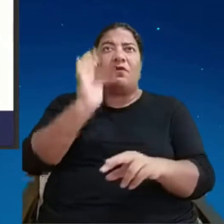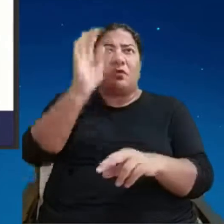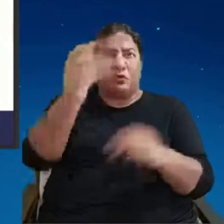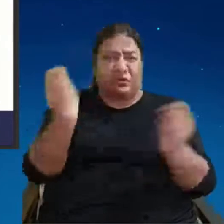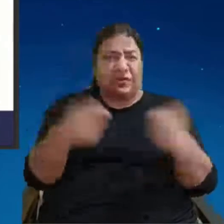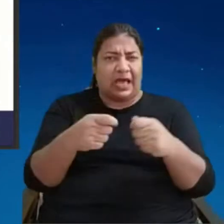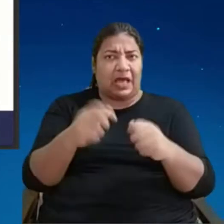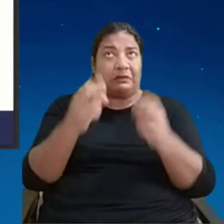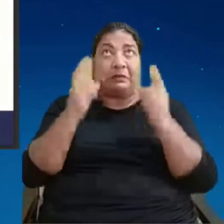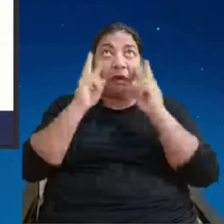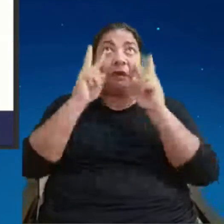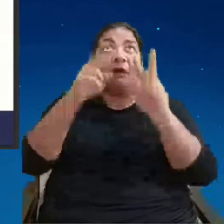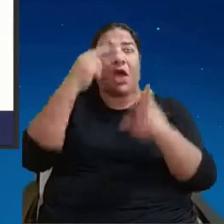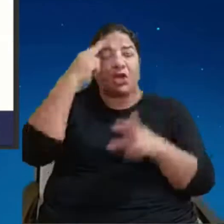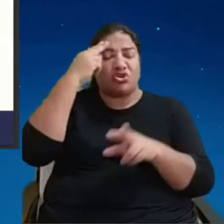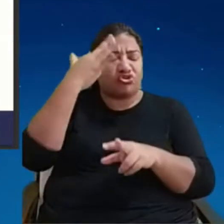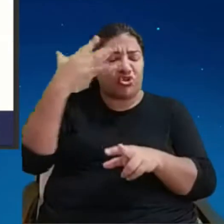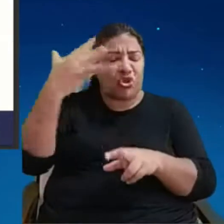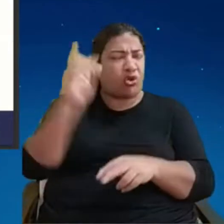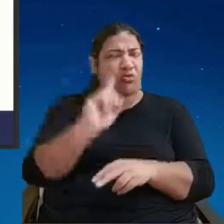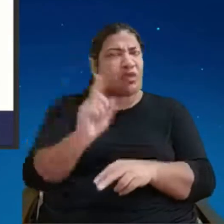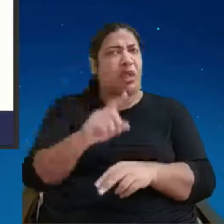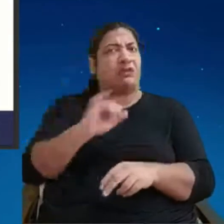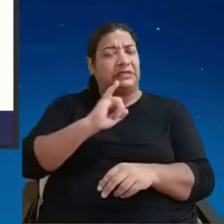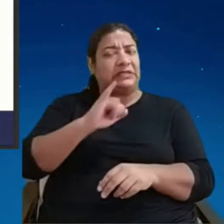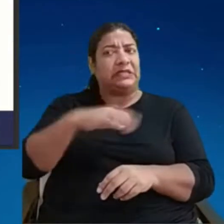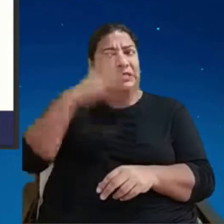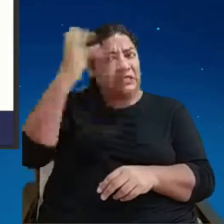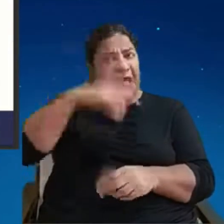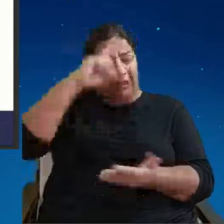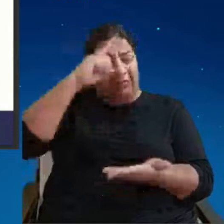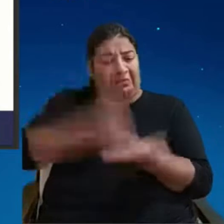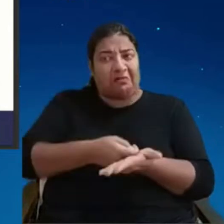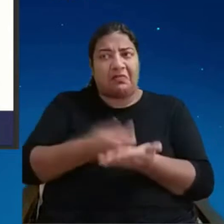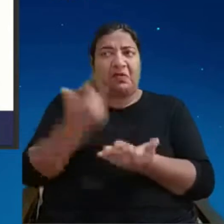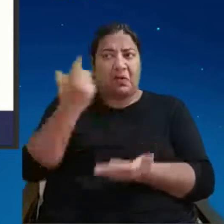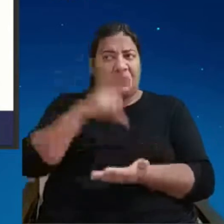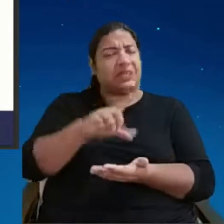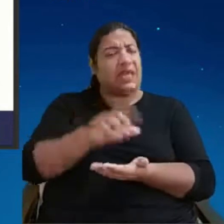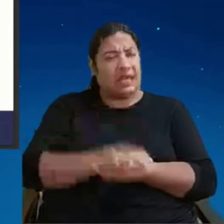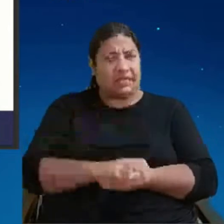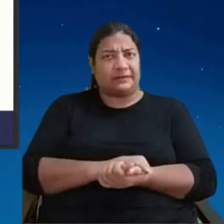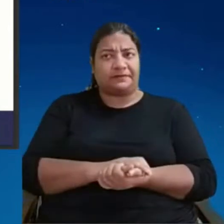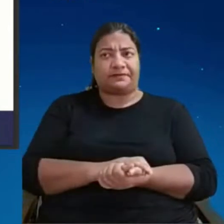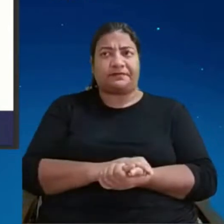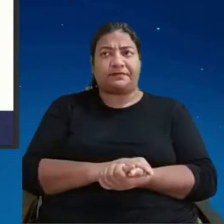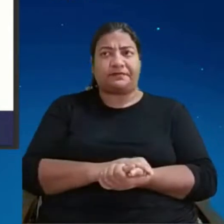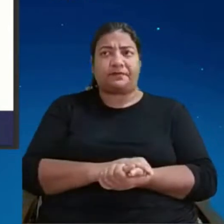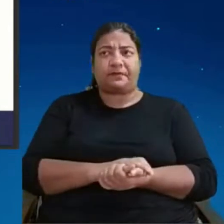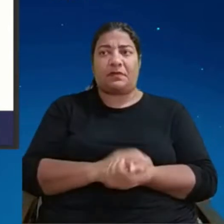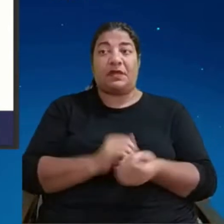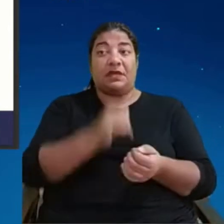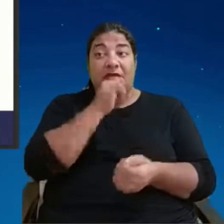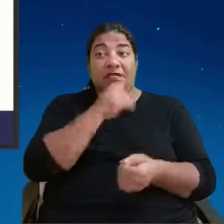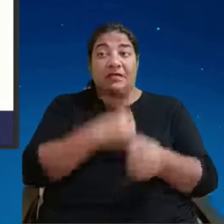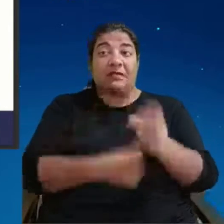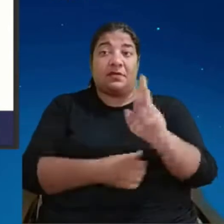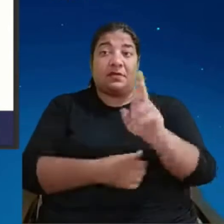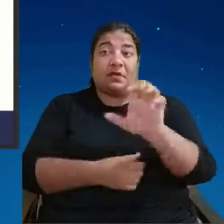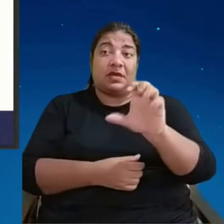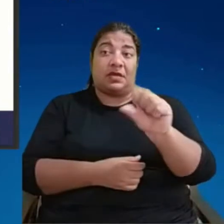vamos lá. Comprometimento se conquista? Sim. Olha o Resignation dando assim a